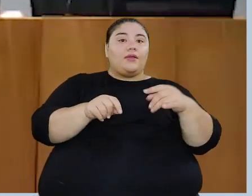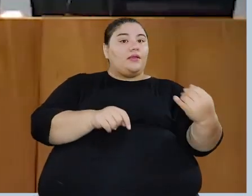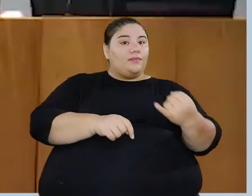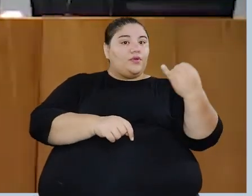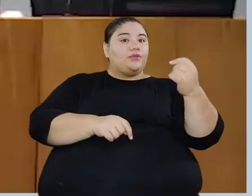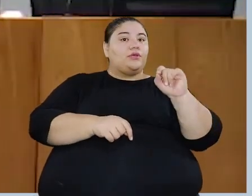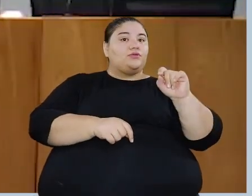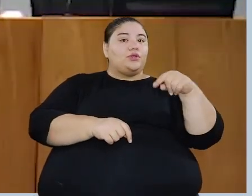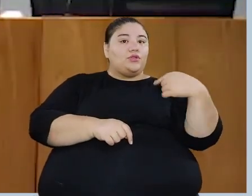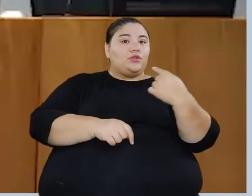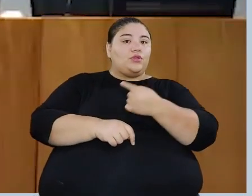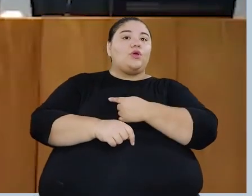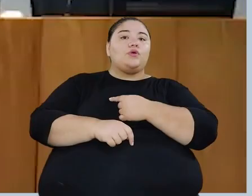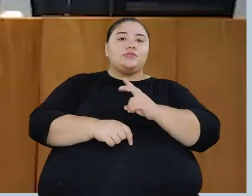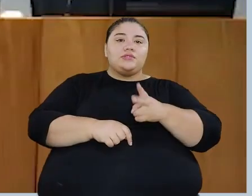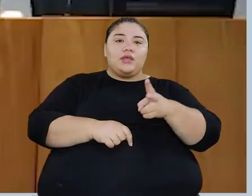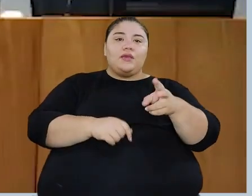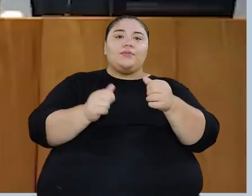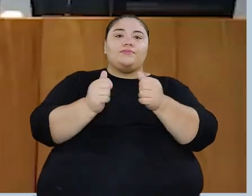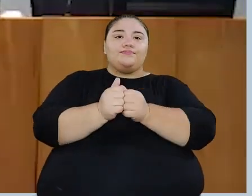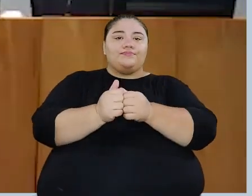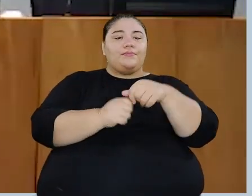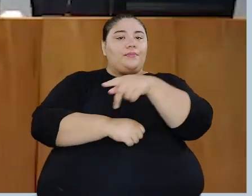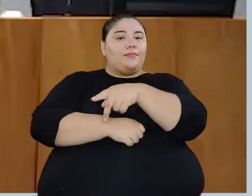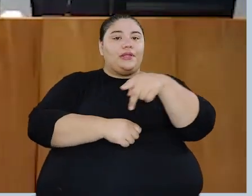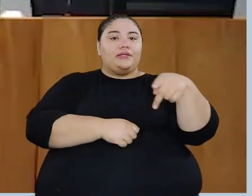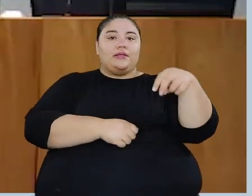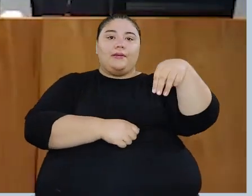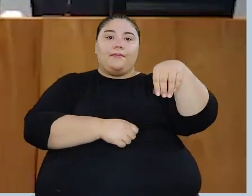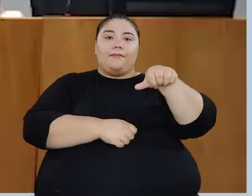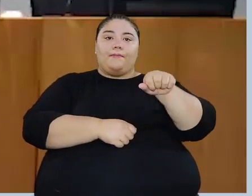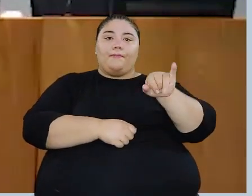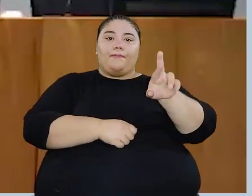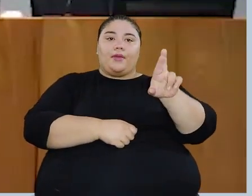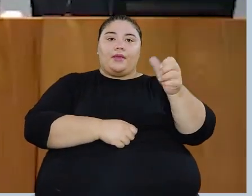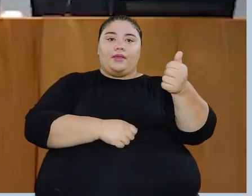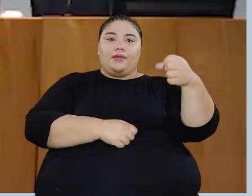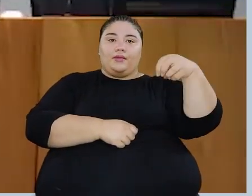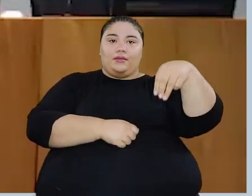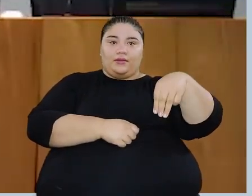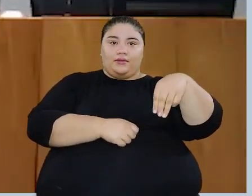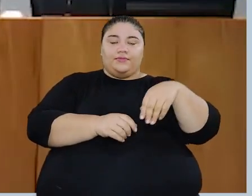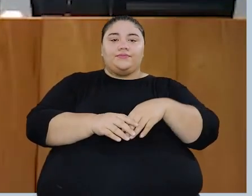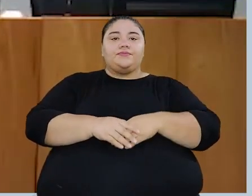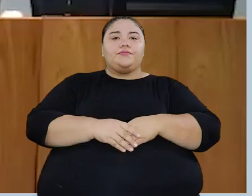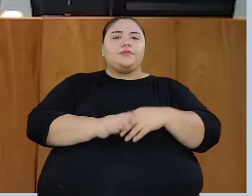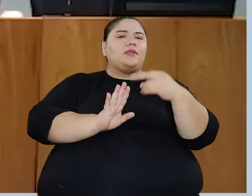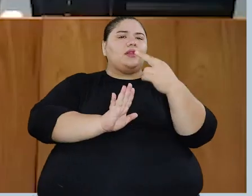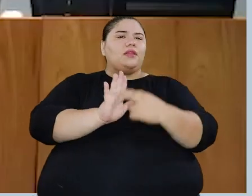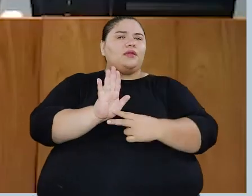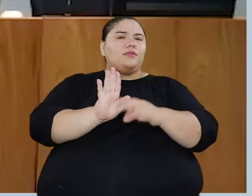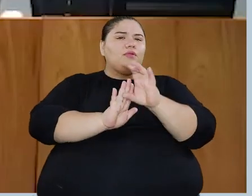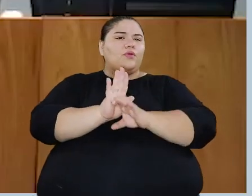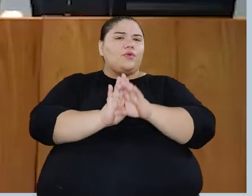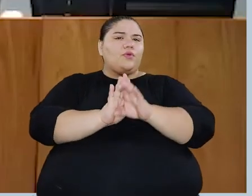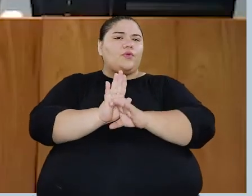querido, nosso querido sempre presidente Mairan Maia. Eu vou fazer a leitura resumida